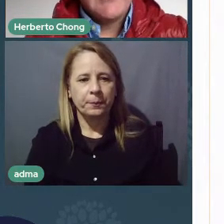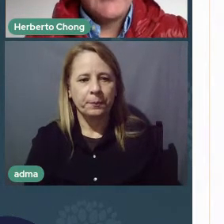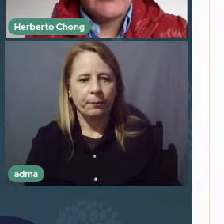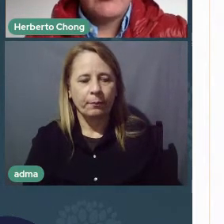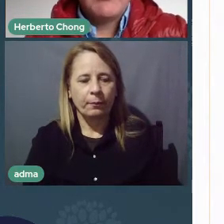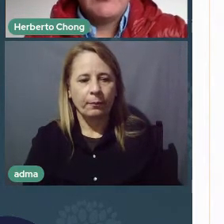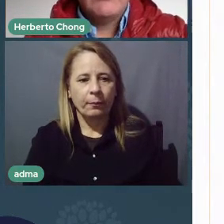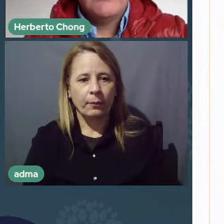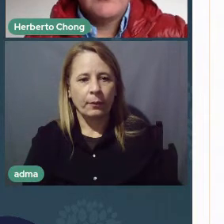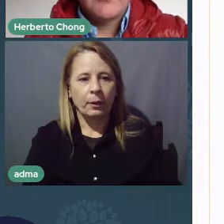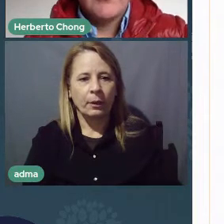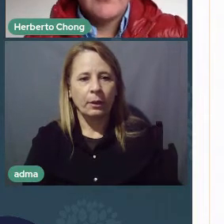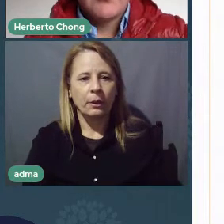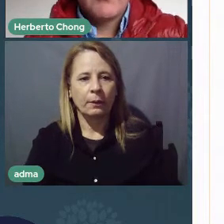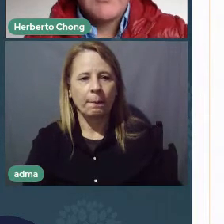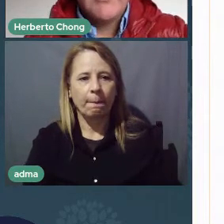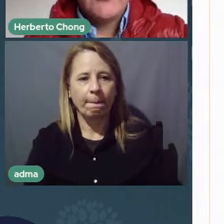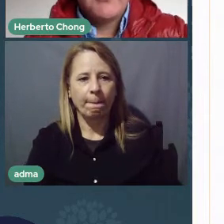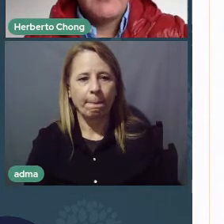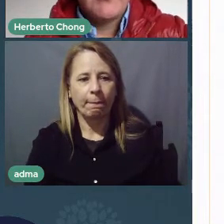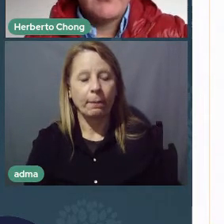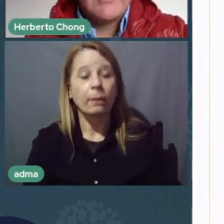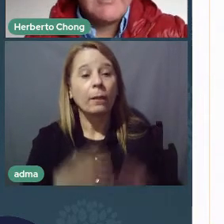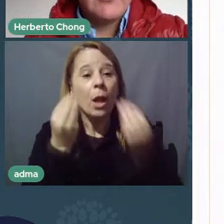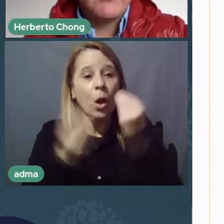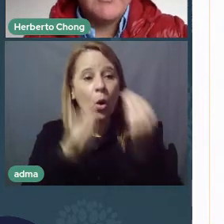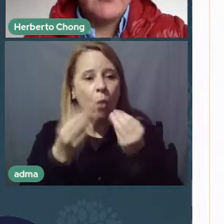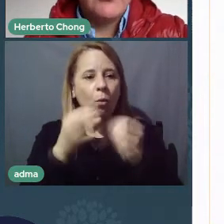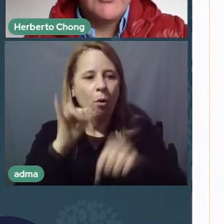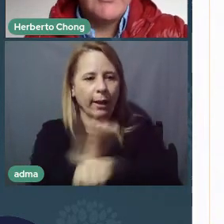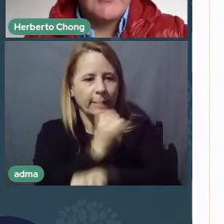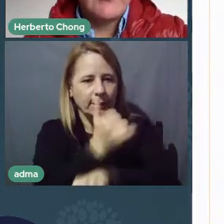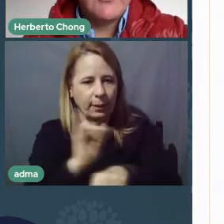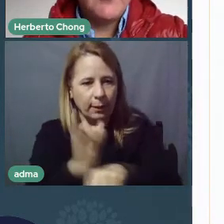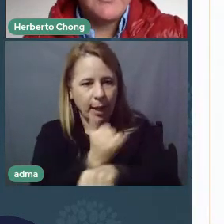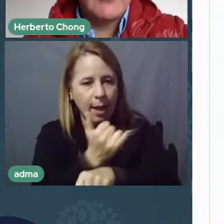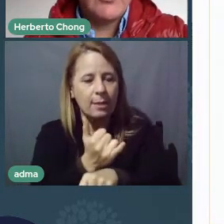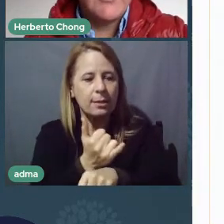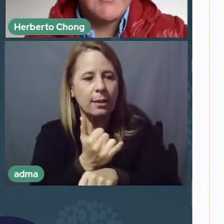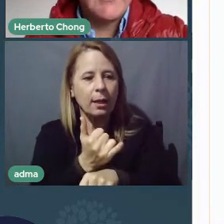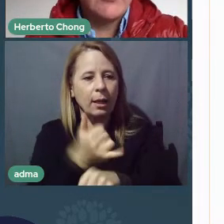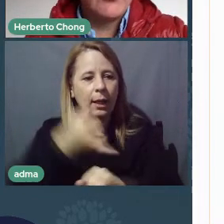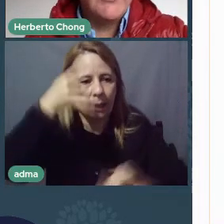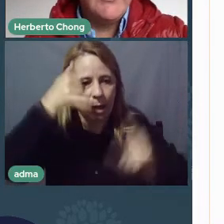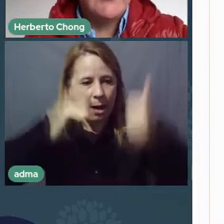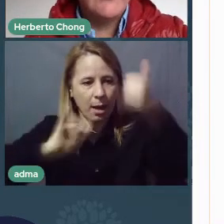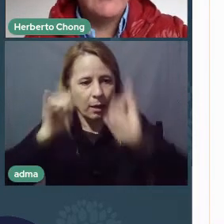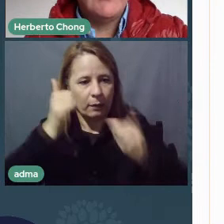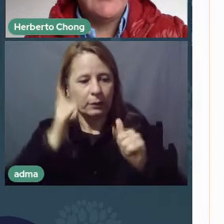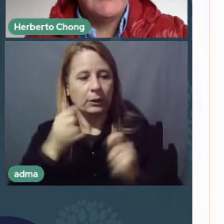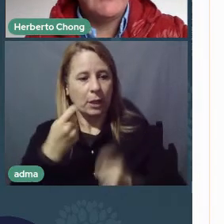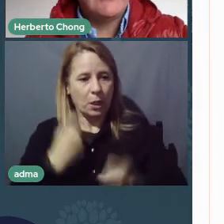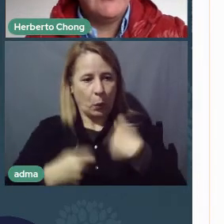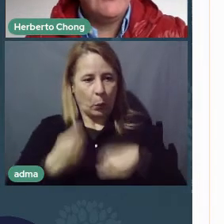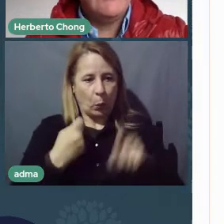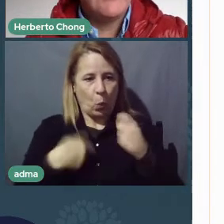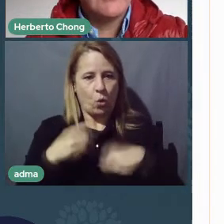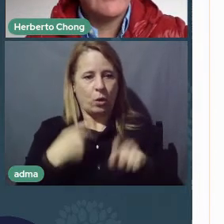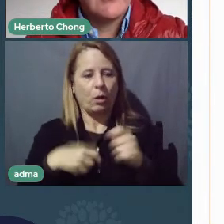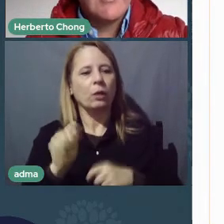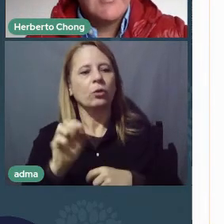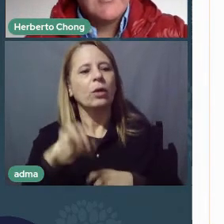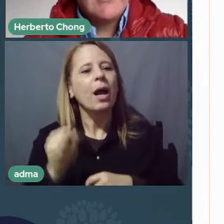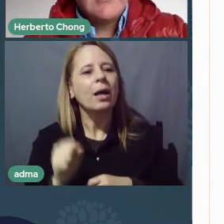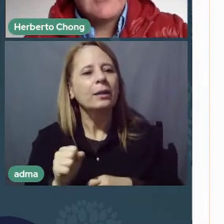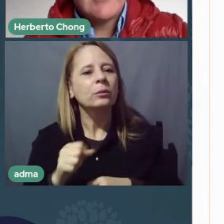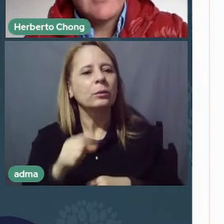Como estratégia global para o manejo e prevenção da asma, o GINA sempre adota categorias de evidências